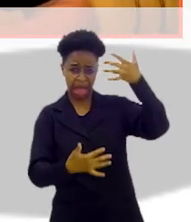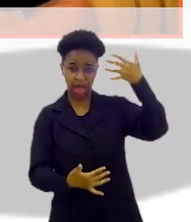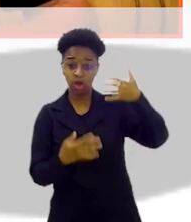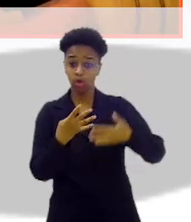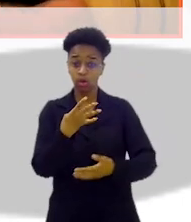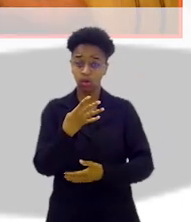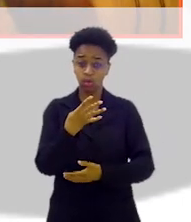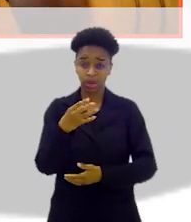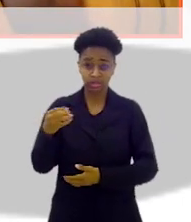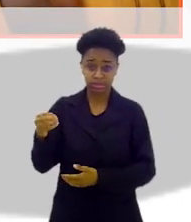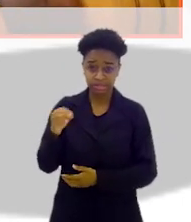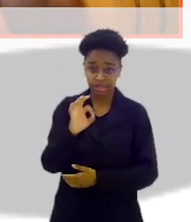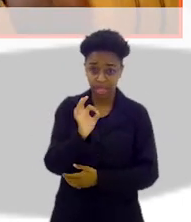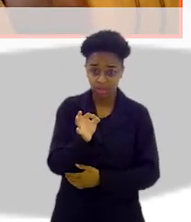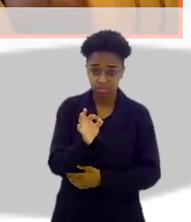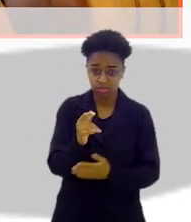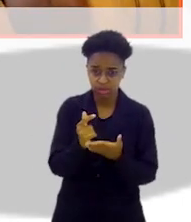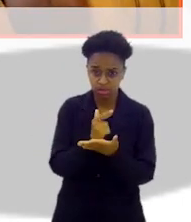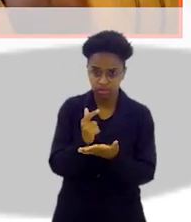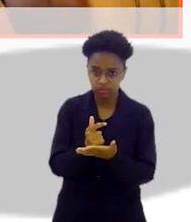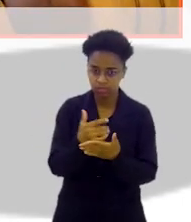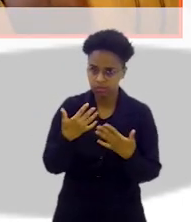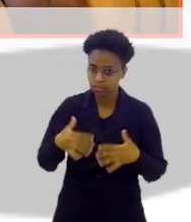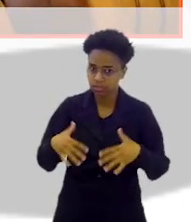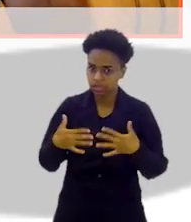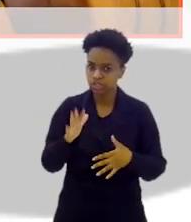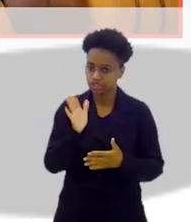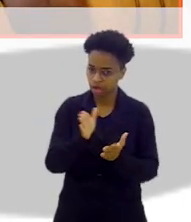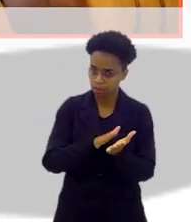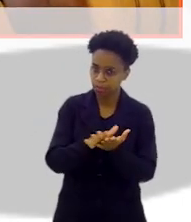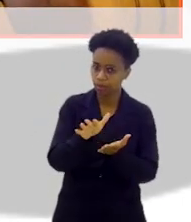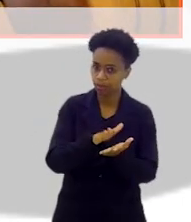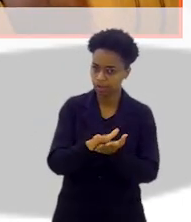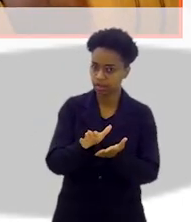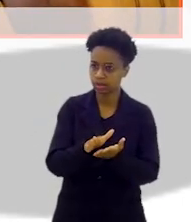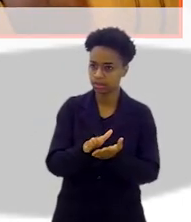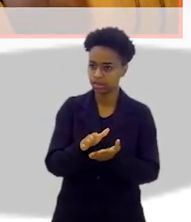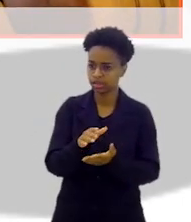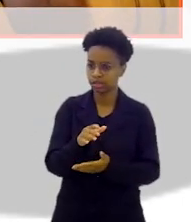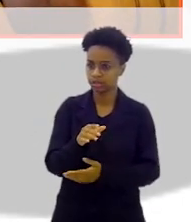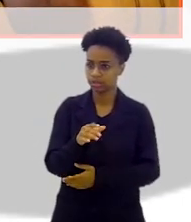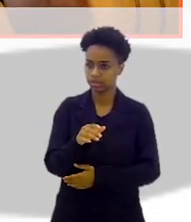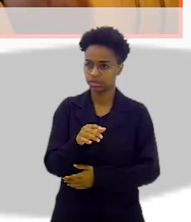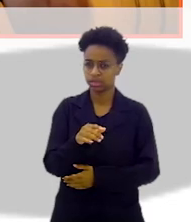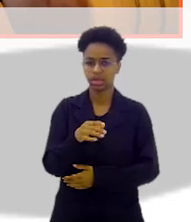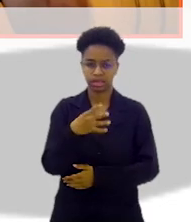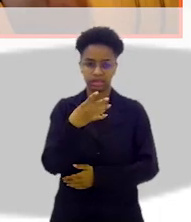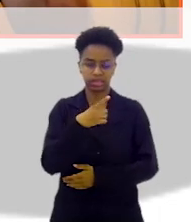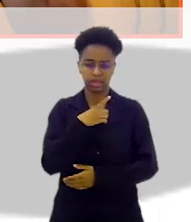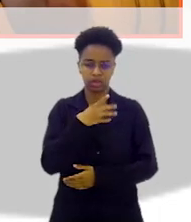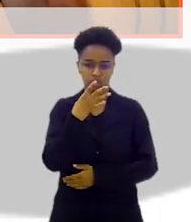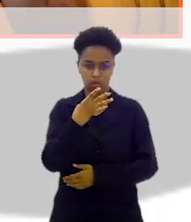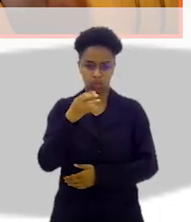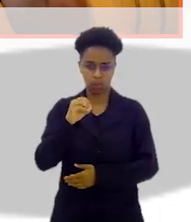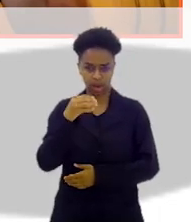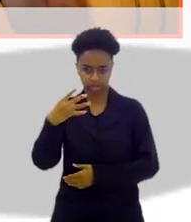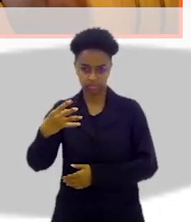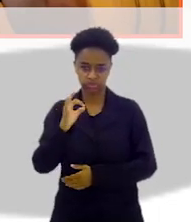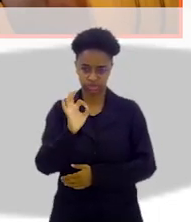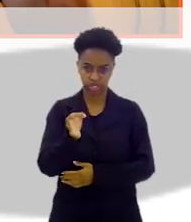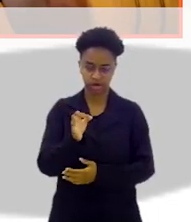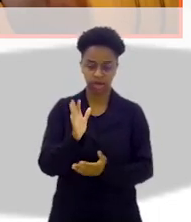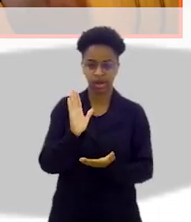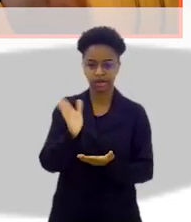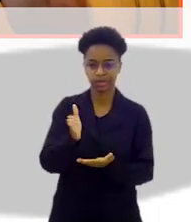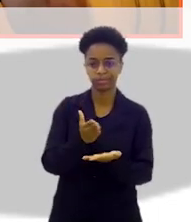aqui, são 4 centenas de livros já publicados. Agora, 404 que já